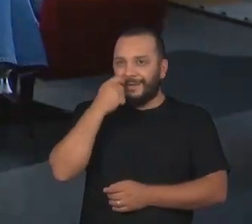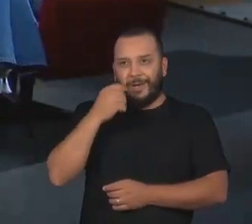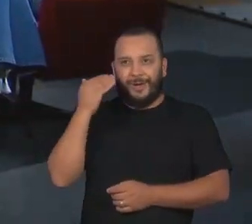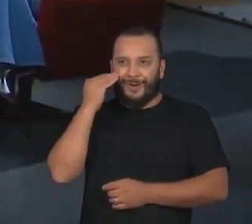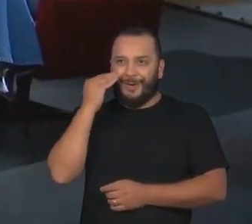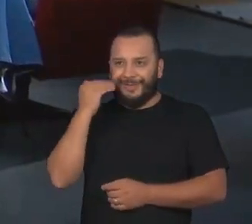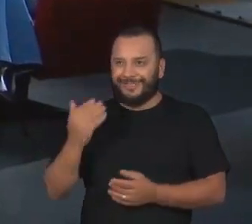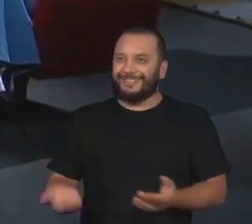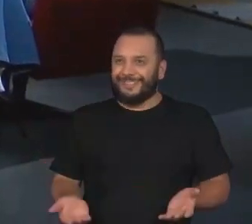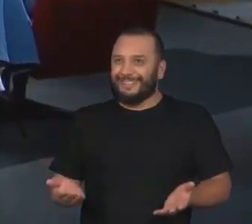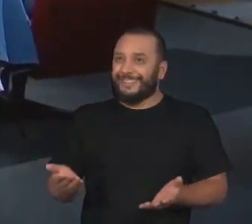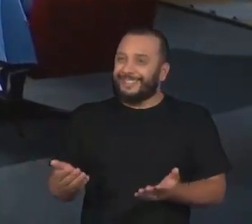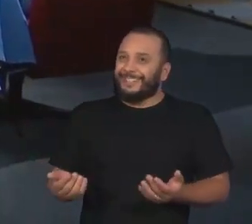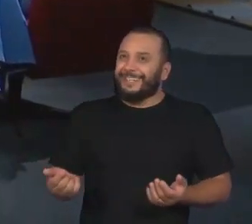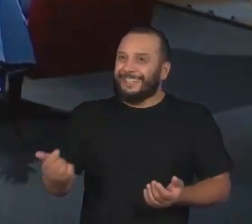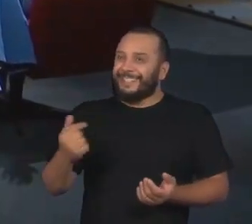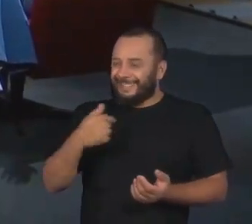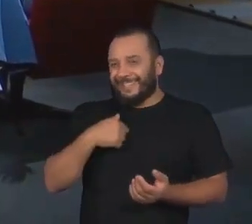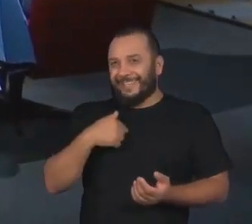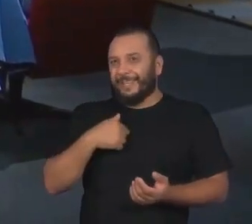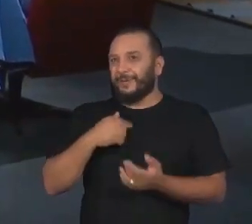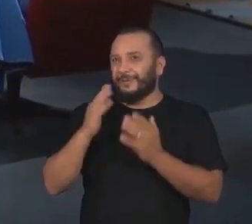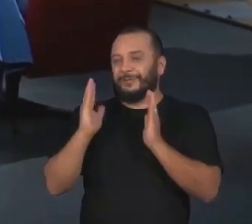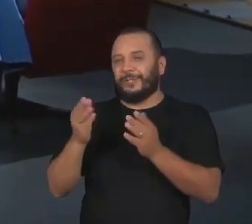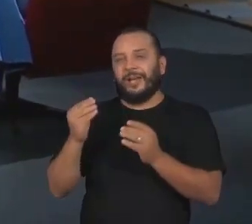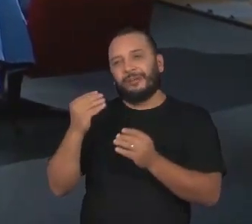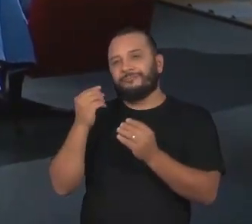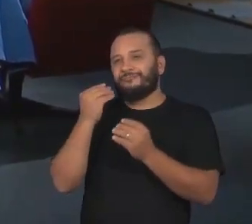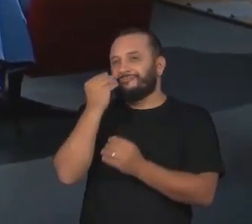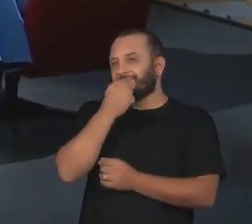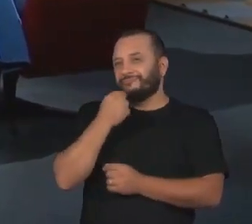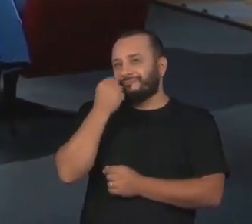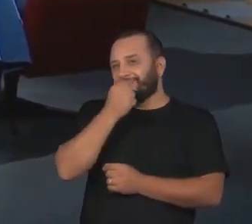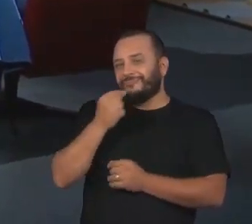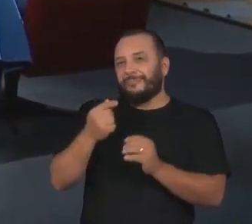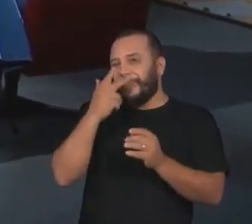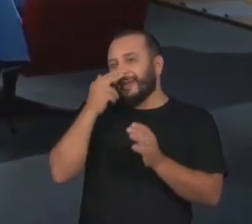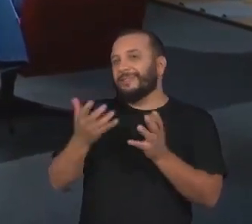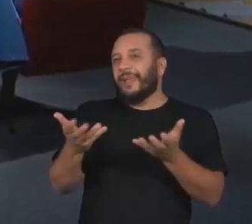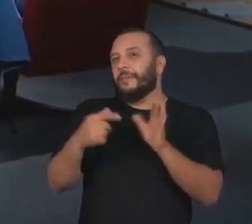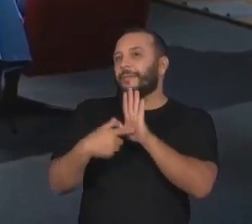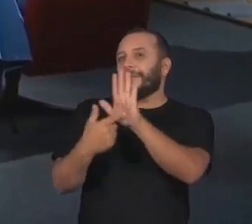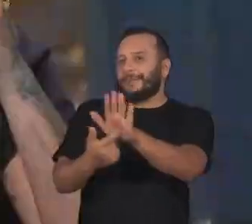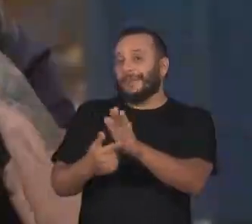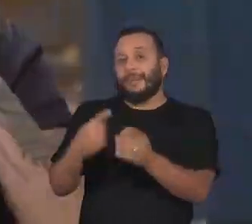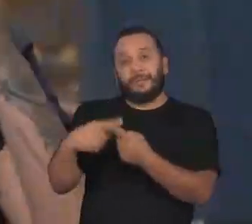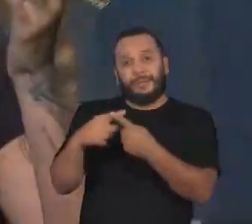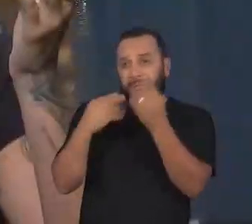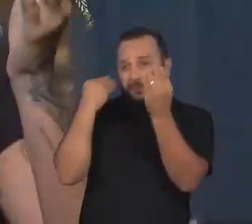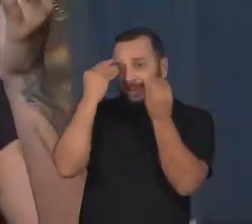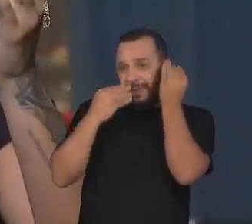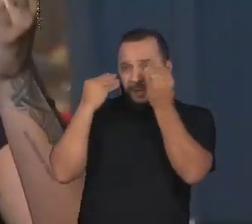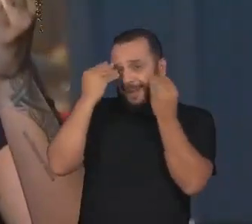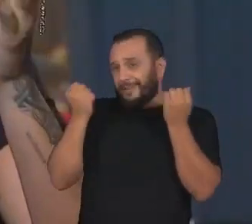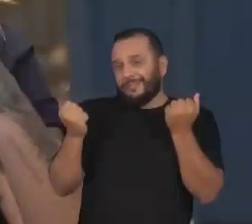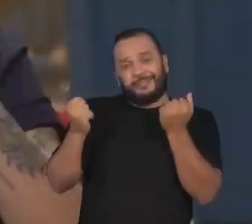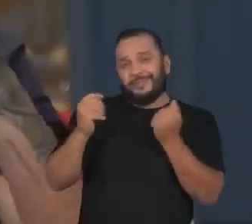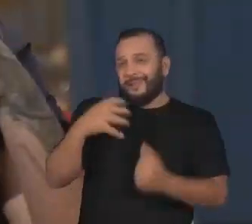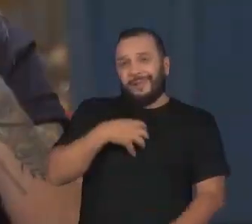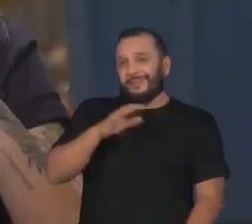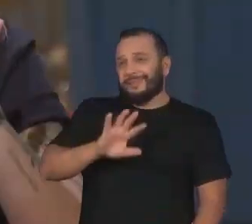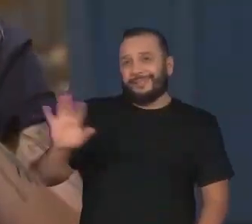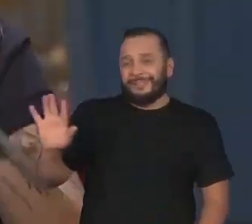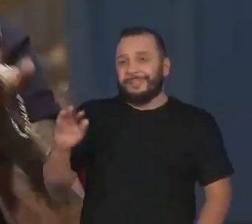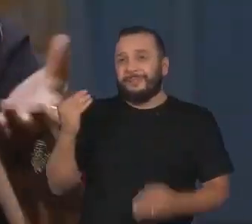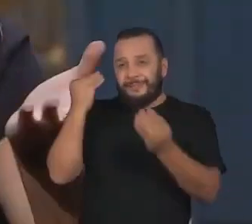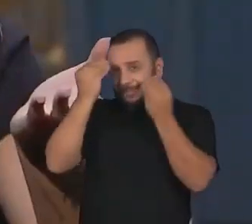era eu hoje eu vejo que era uma maneira de me expressar Hum porque a maquiagem tem muito disso né de cada dia que você você tiver de um cada cada maquiagem